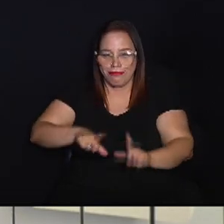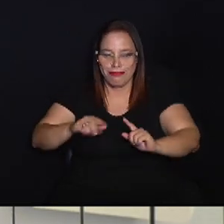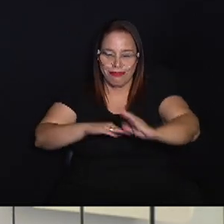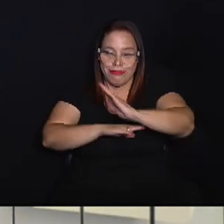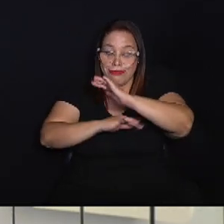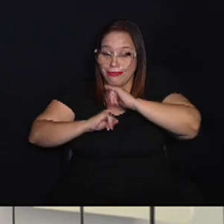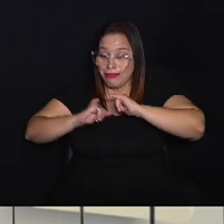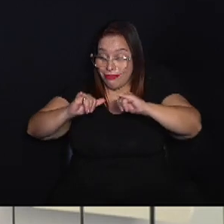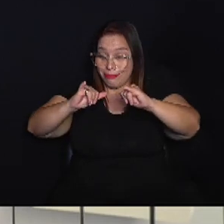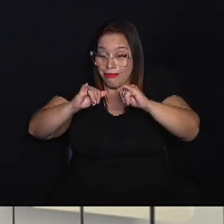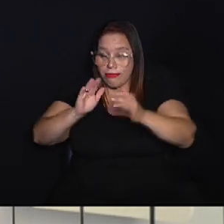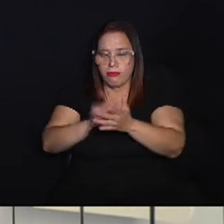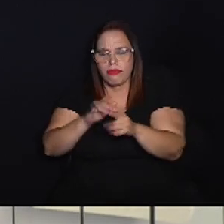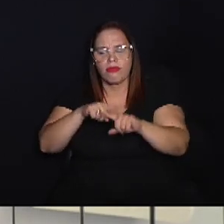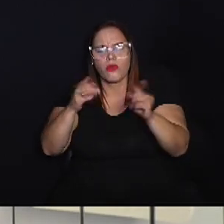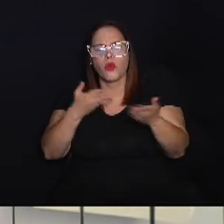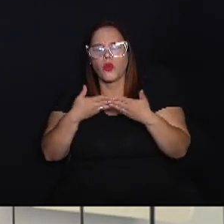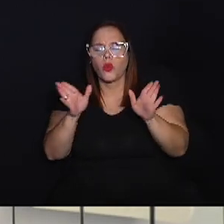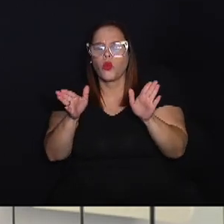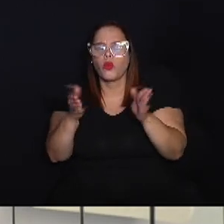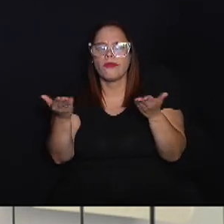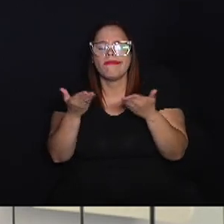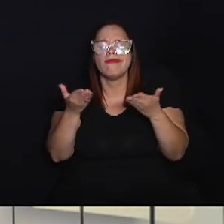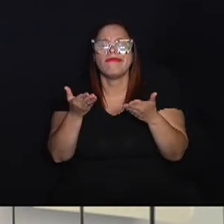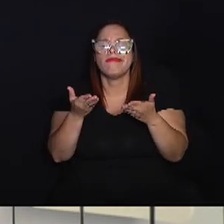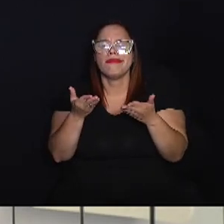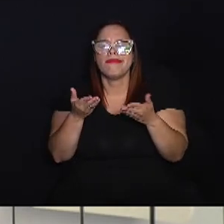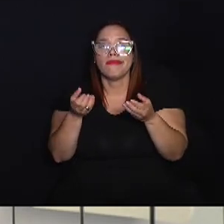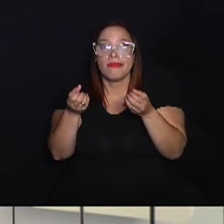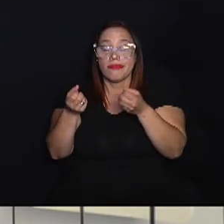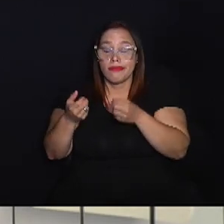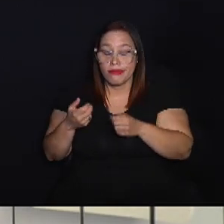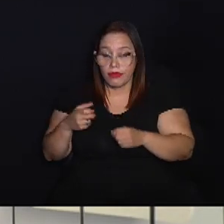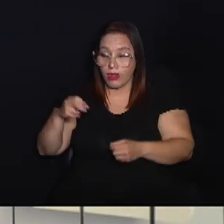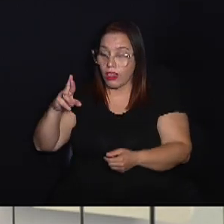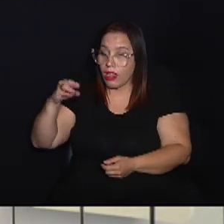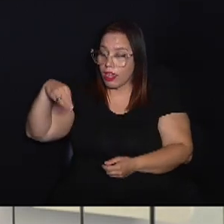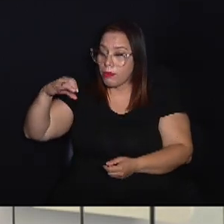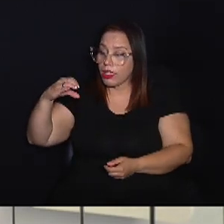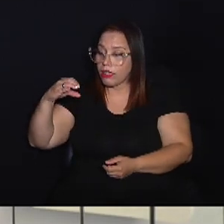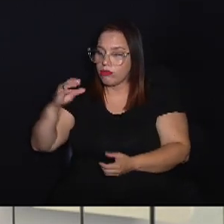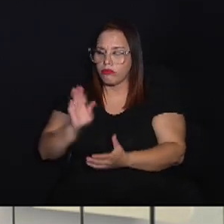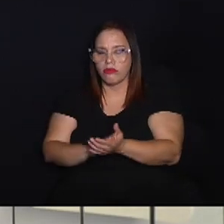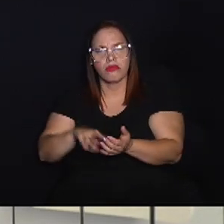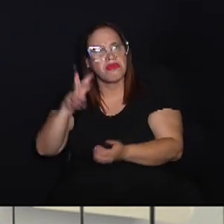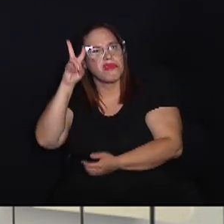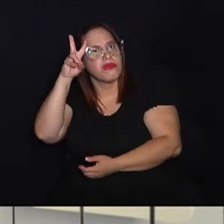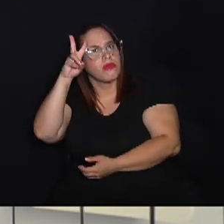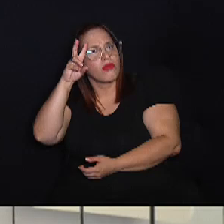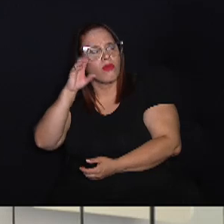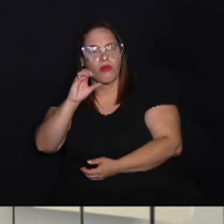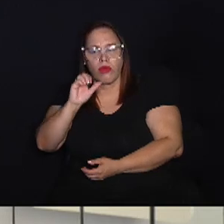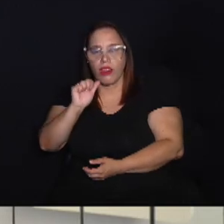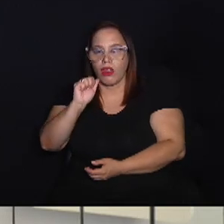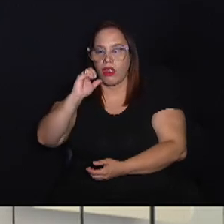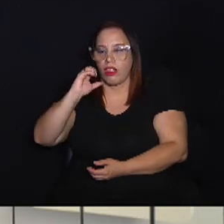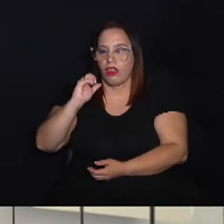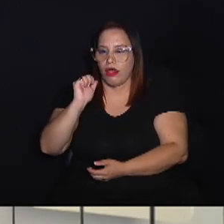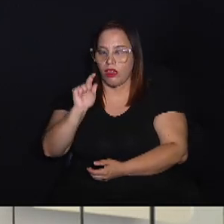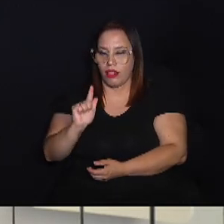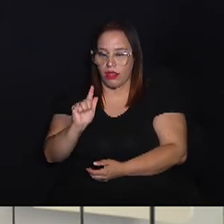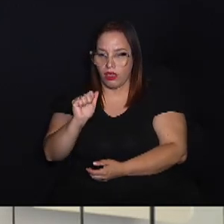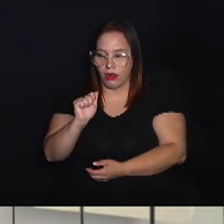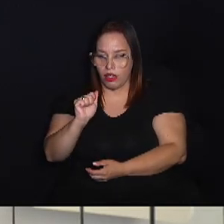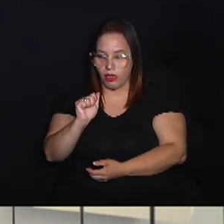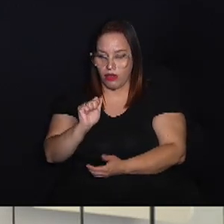Câmara Notícia, mas a gente abre a edição de hoje com as notícias da metrópole. E a história da Academia Campineira de Letras e